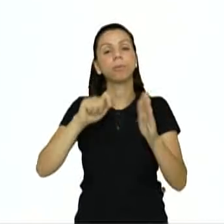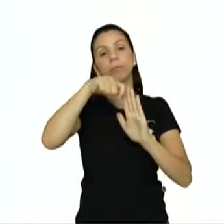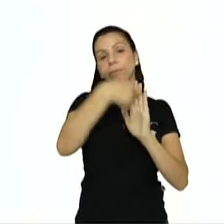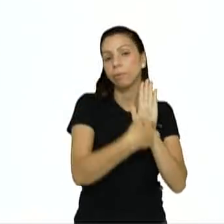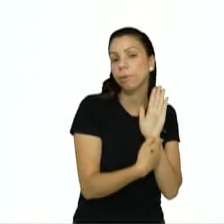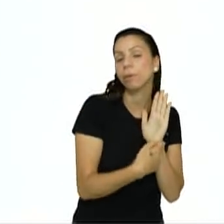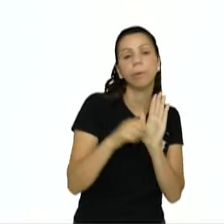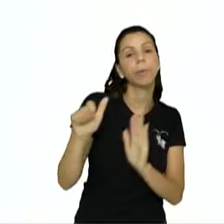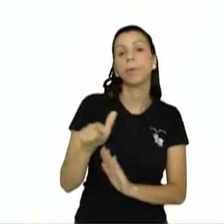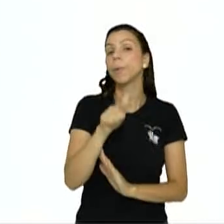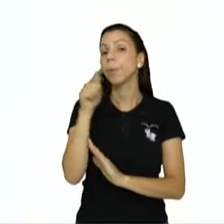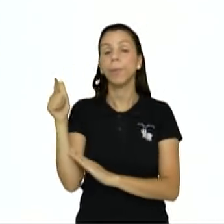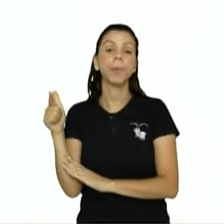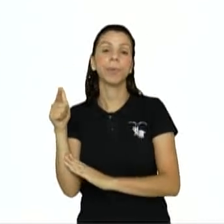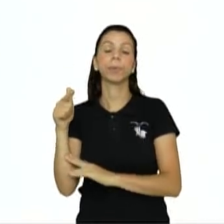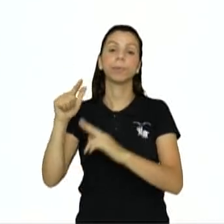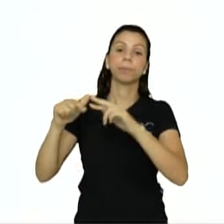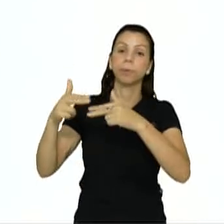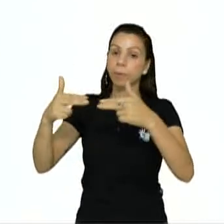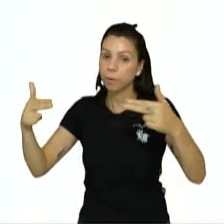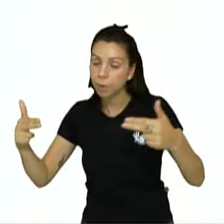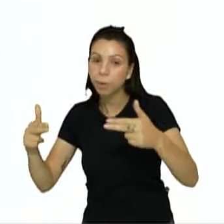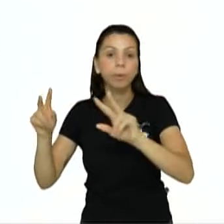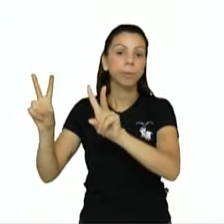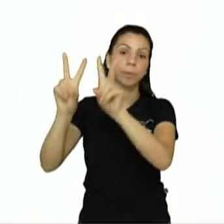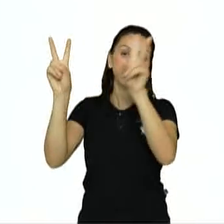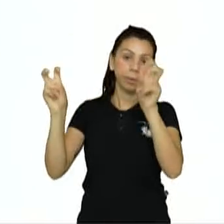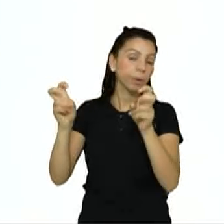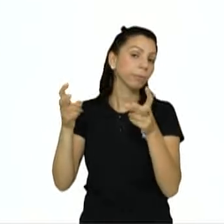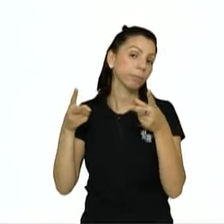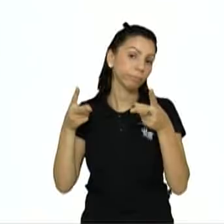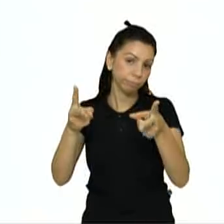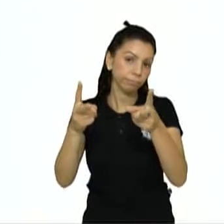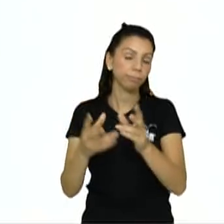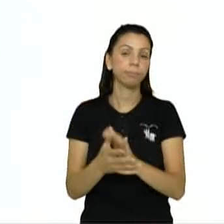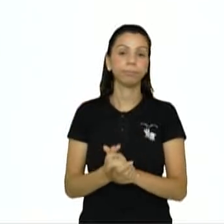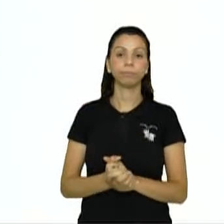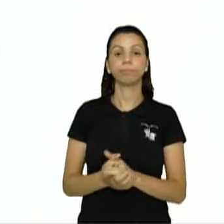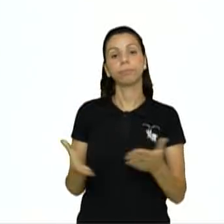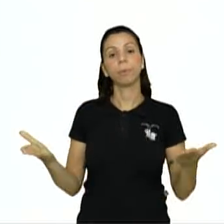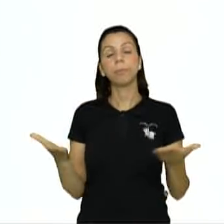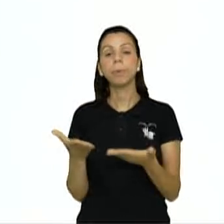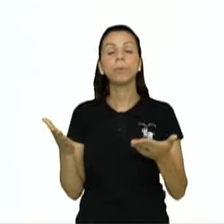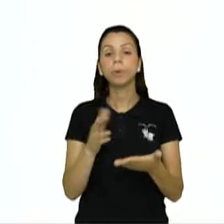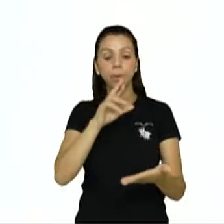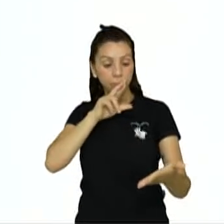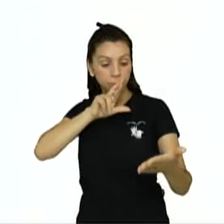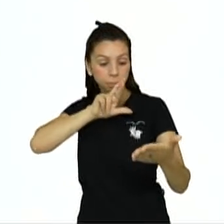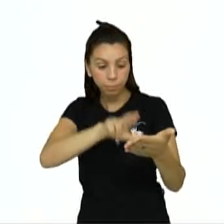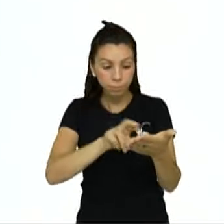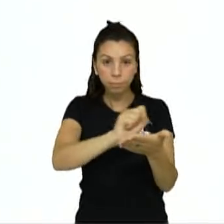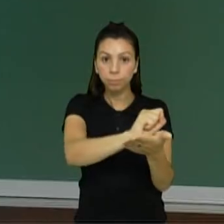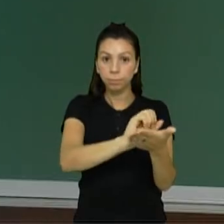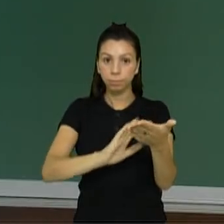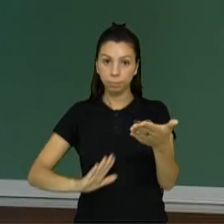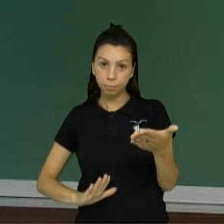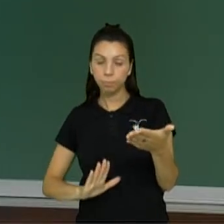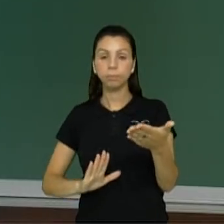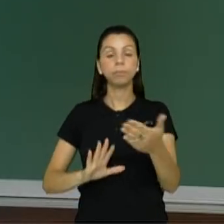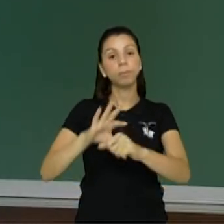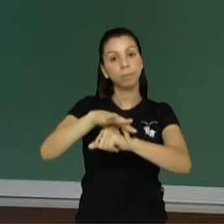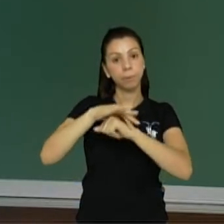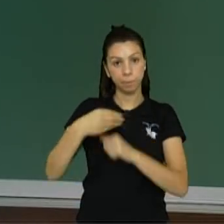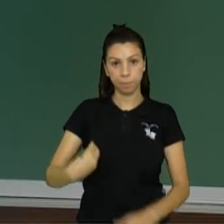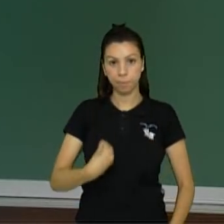ou então outros materiais que sejam sobre esses assuntos, para que na hora de resolver aquela atividade lá de presença